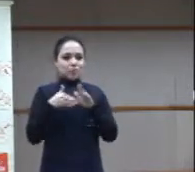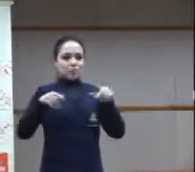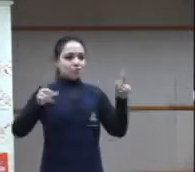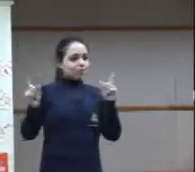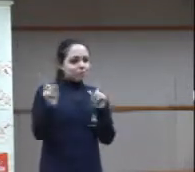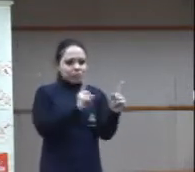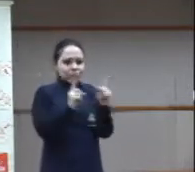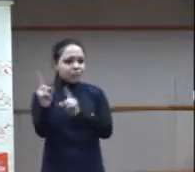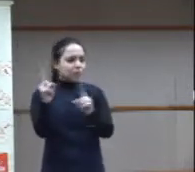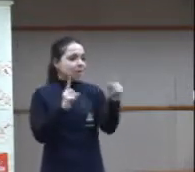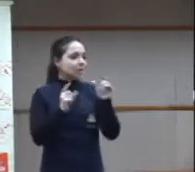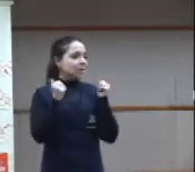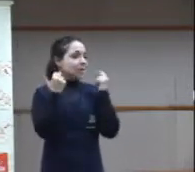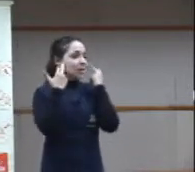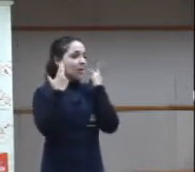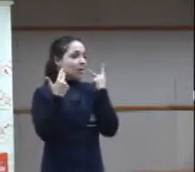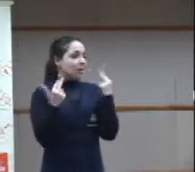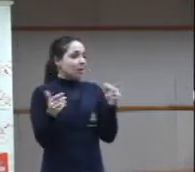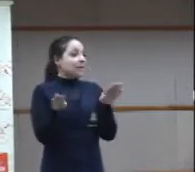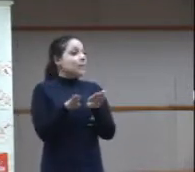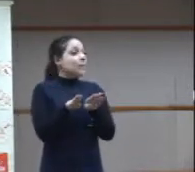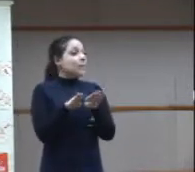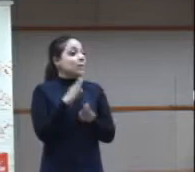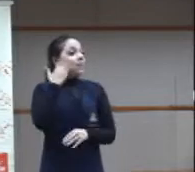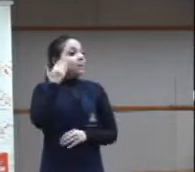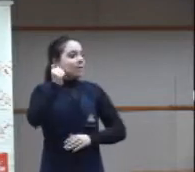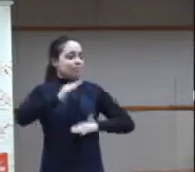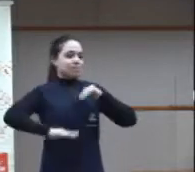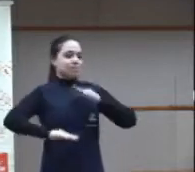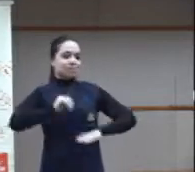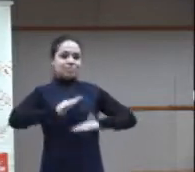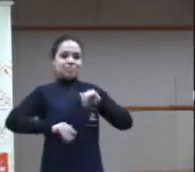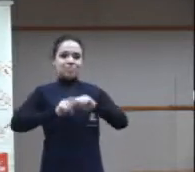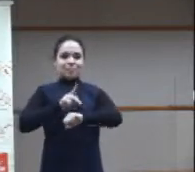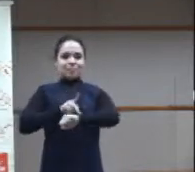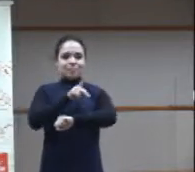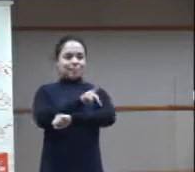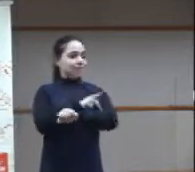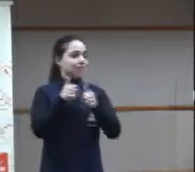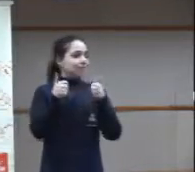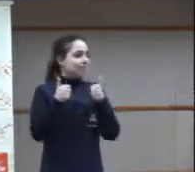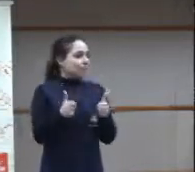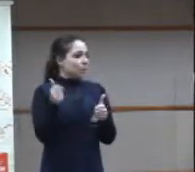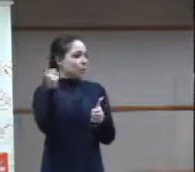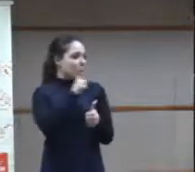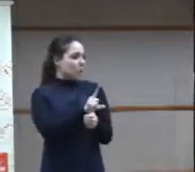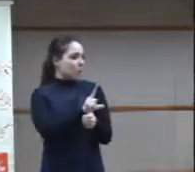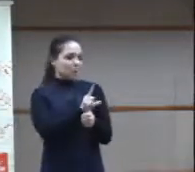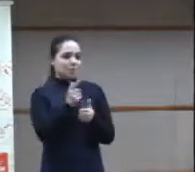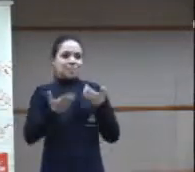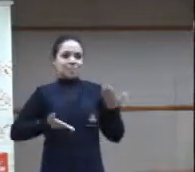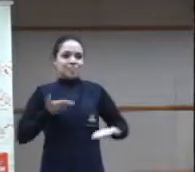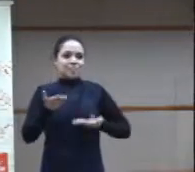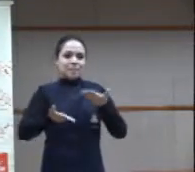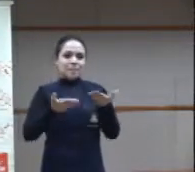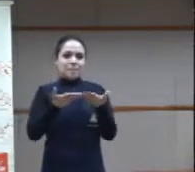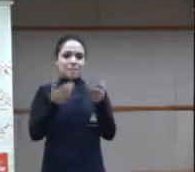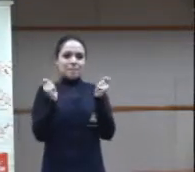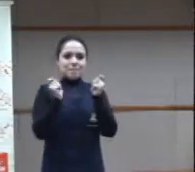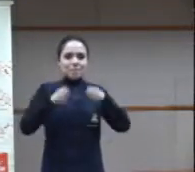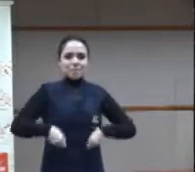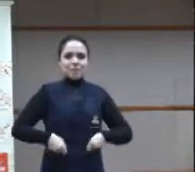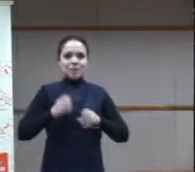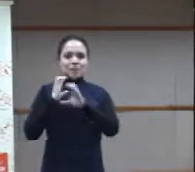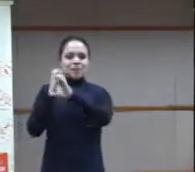Eu tenho que saber trabalhar, eu tenho que ter práticas pedagógicas para conseguir atingir,